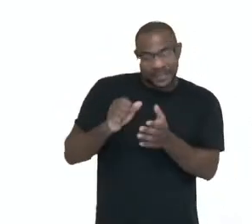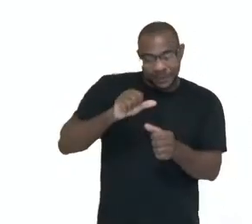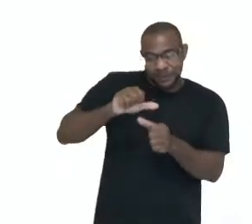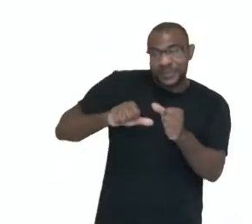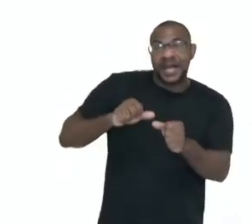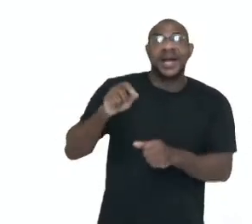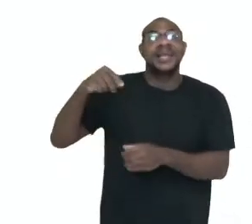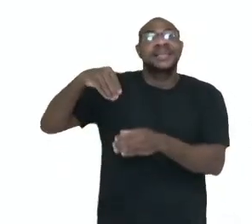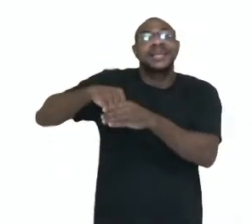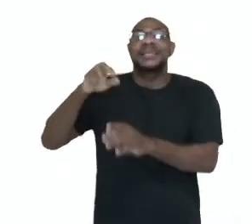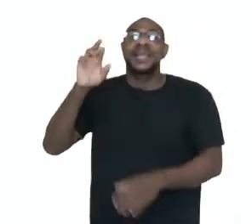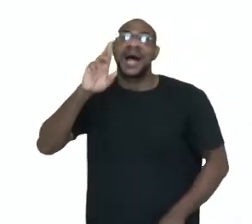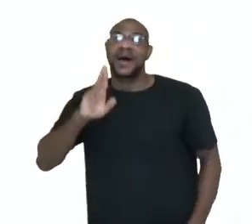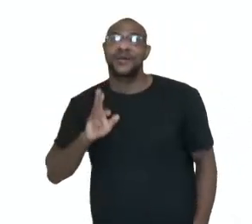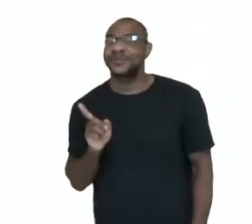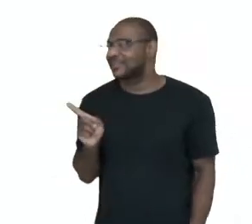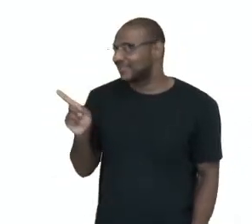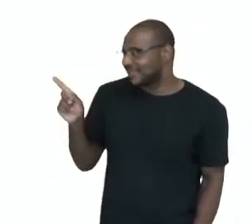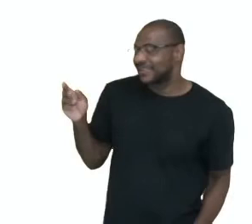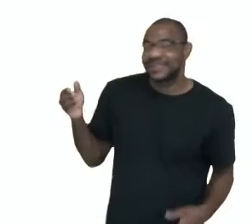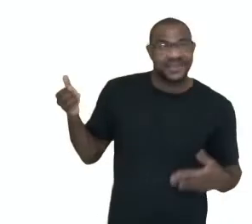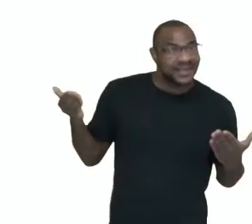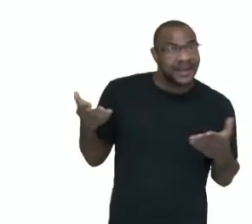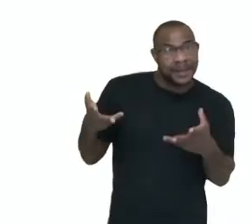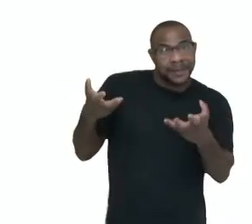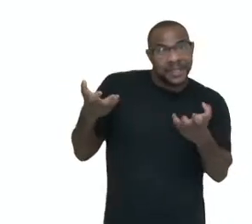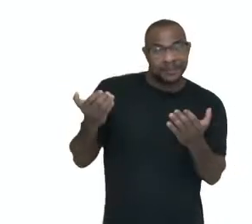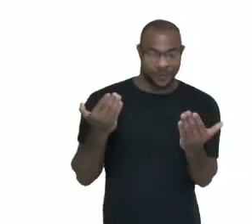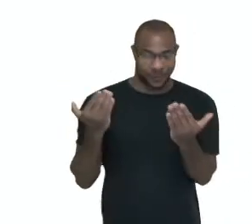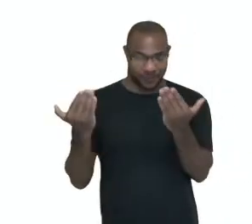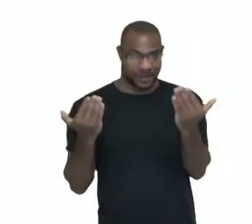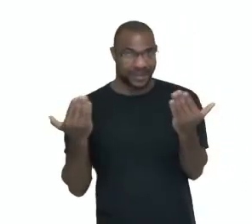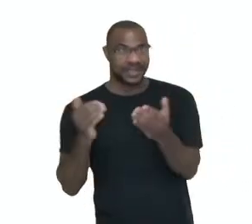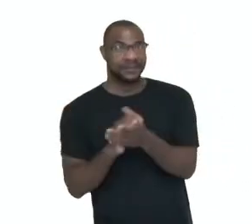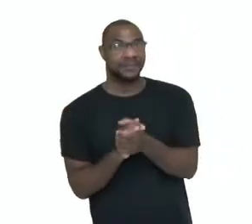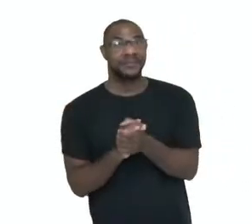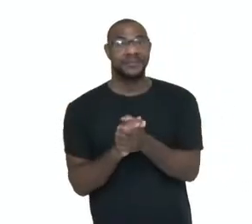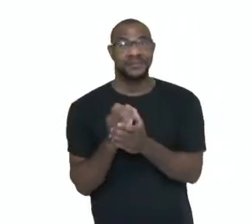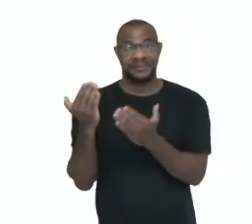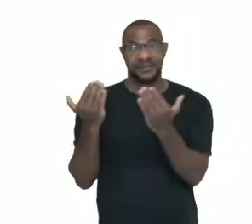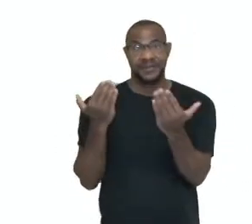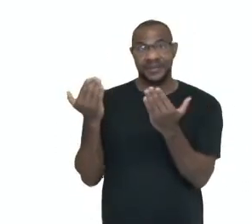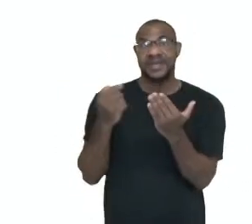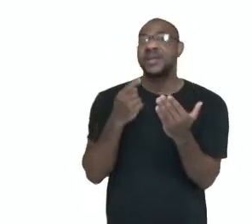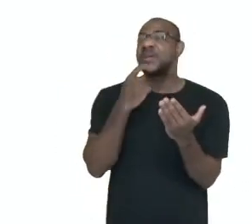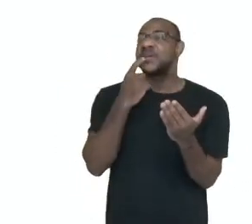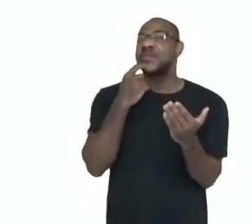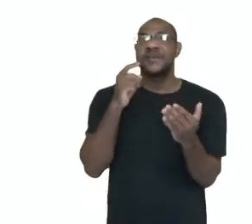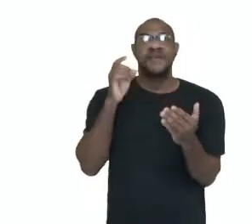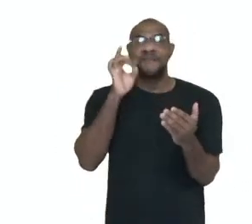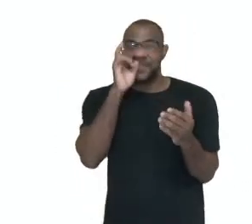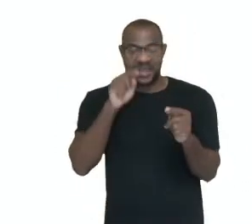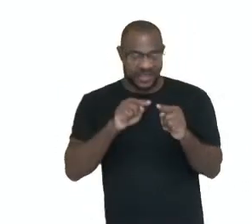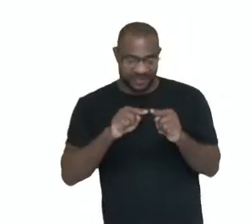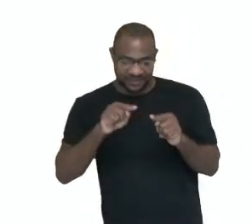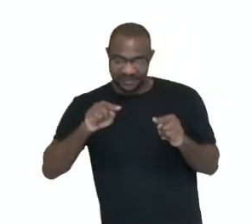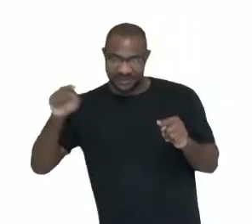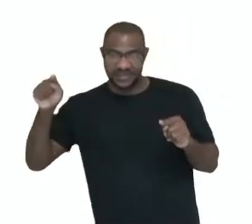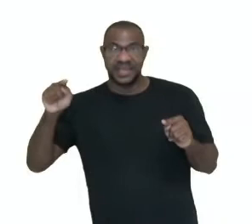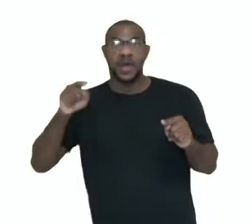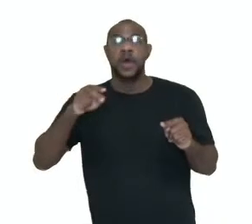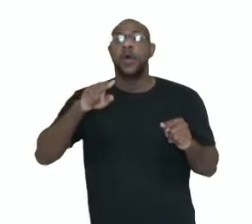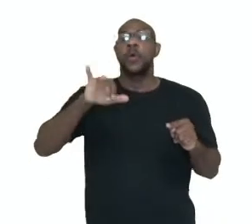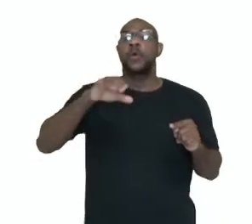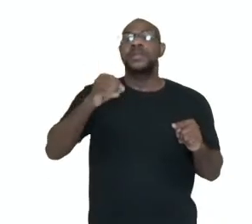Rússia. Aqui nós percebemos um comparativo entre Rússia, linha verde, União Europeia, linha